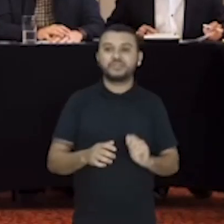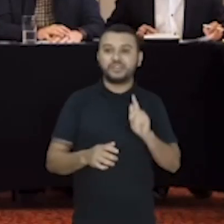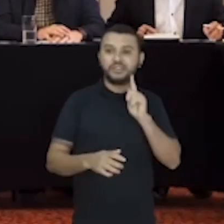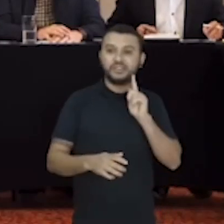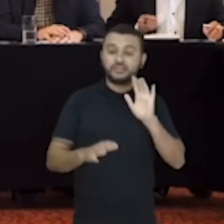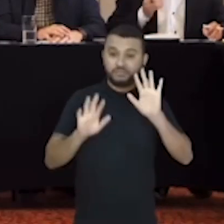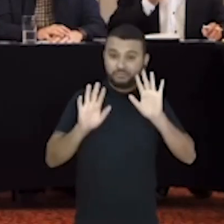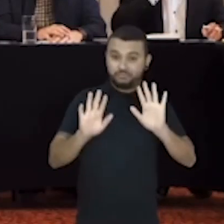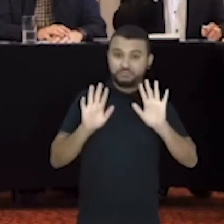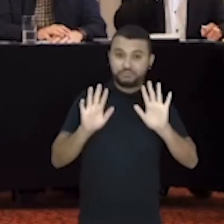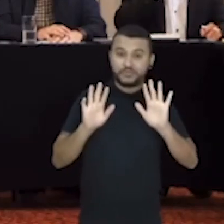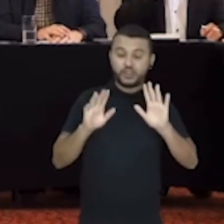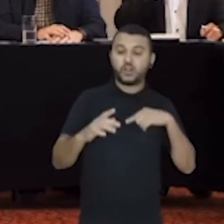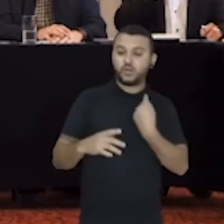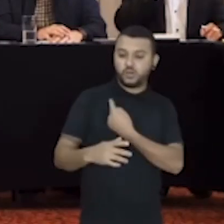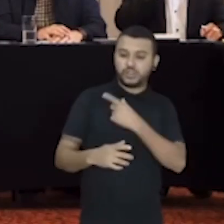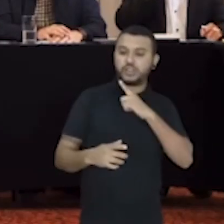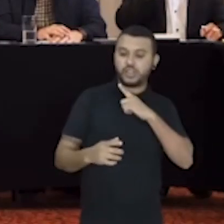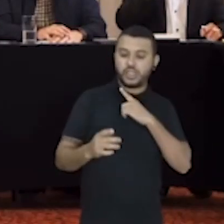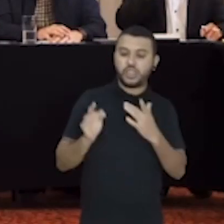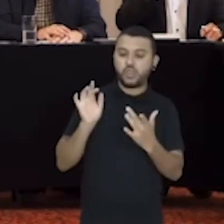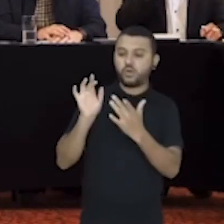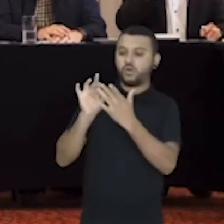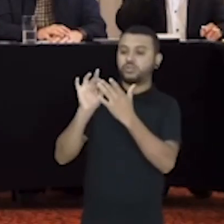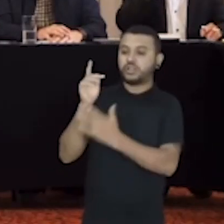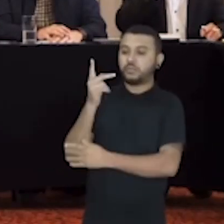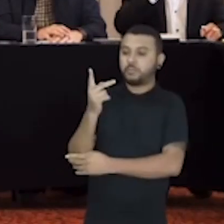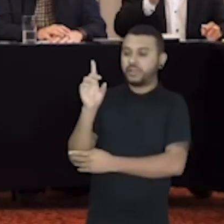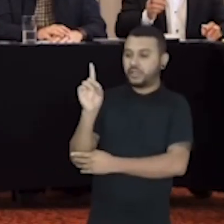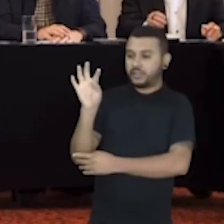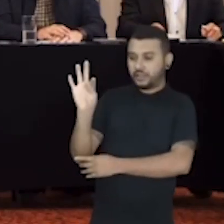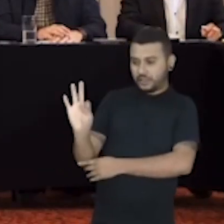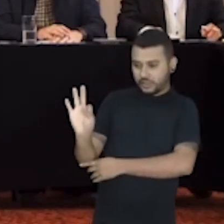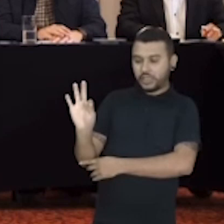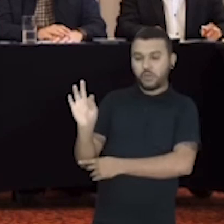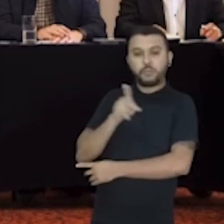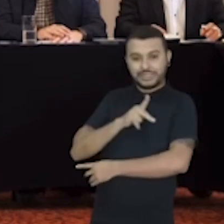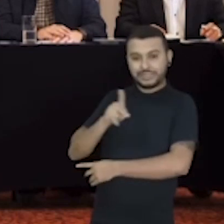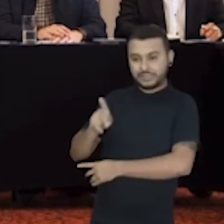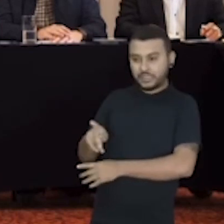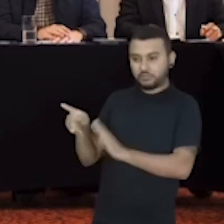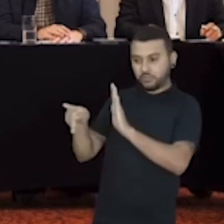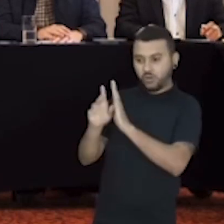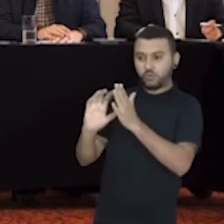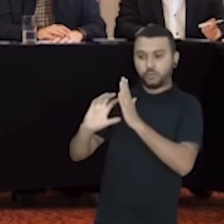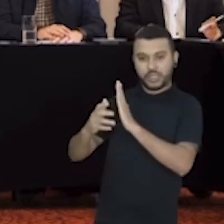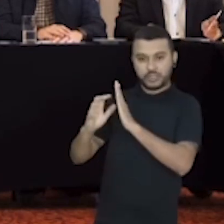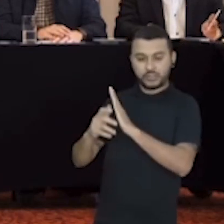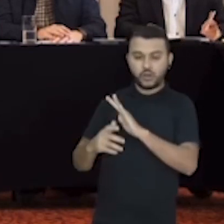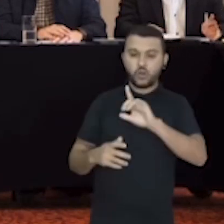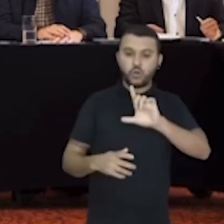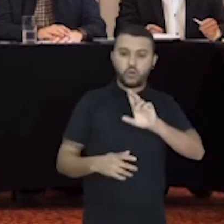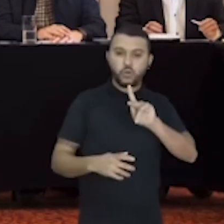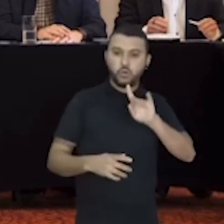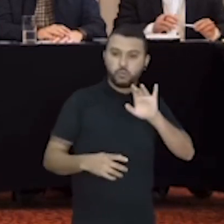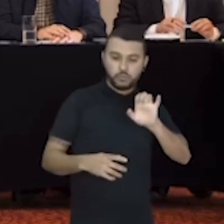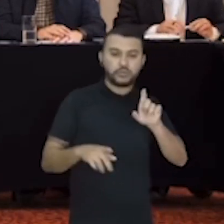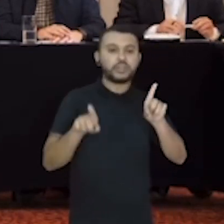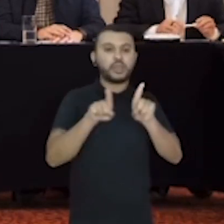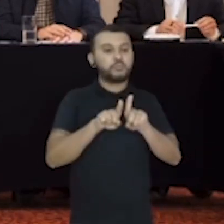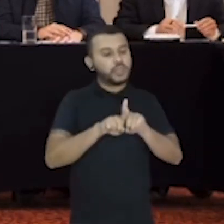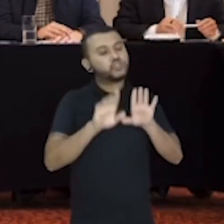nós já tivemos contato com o PDT com o presidente do PDT com o Lupi eh já Chamamos para uma conversa